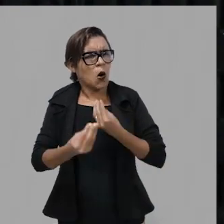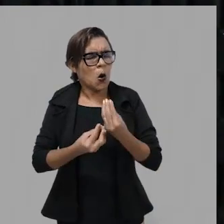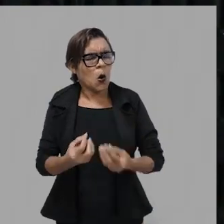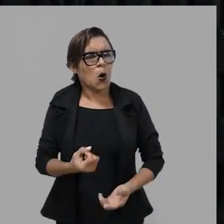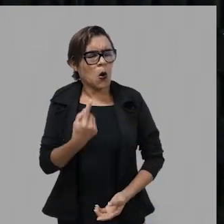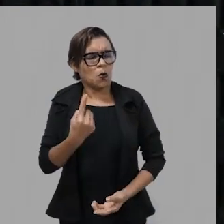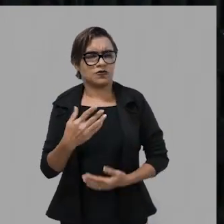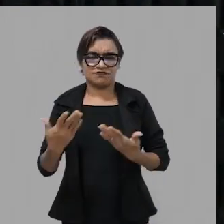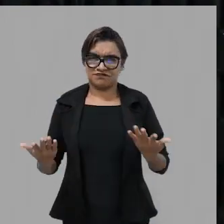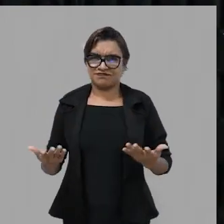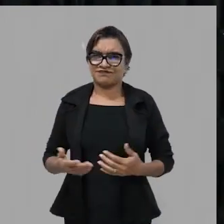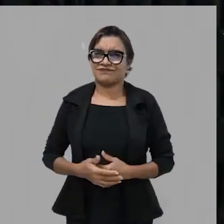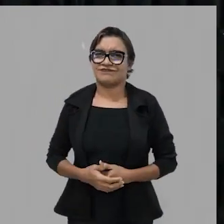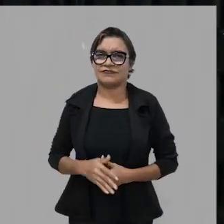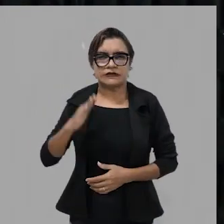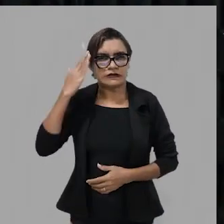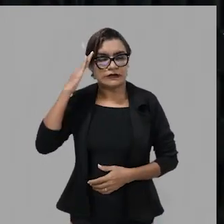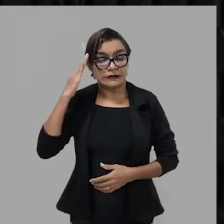o paradoxo.